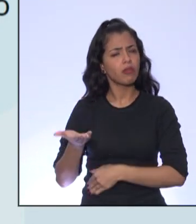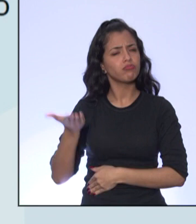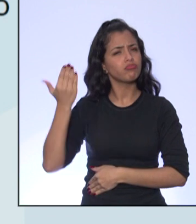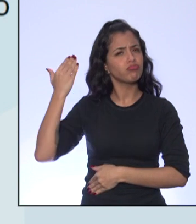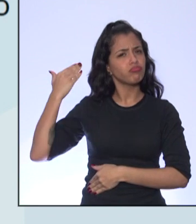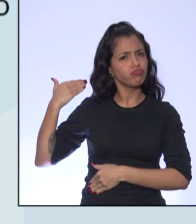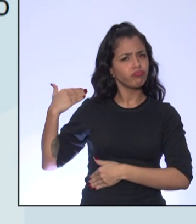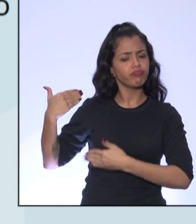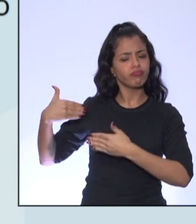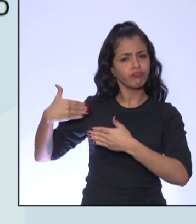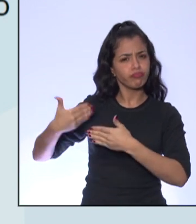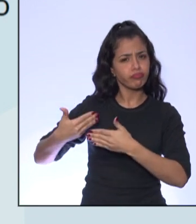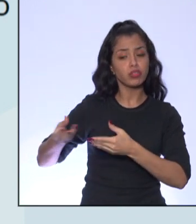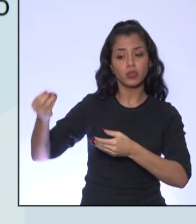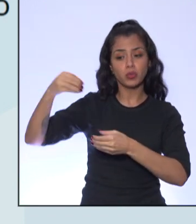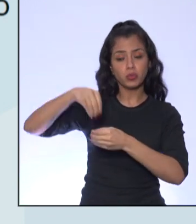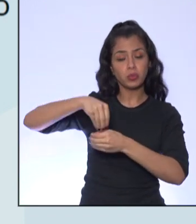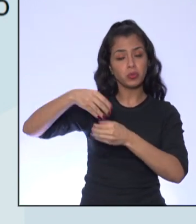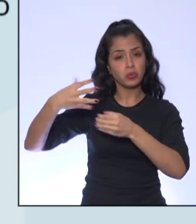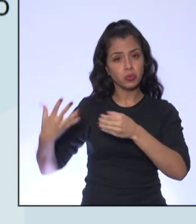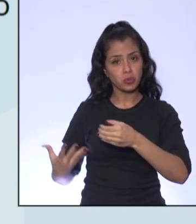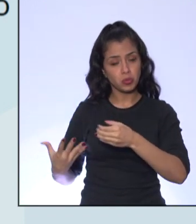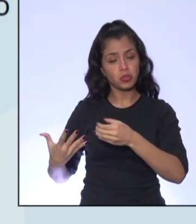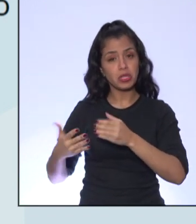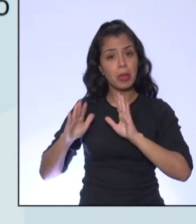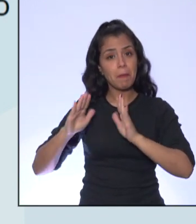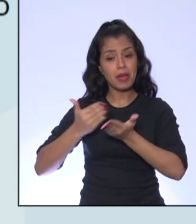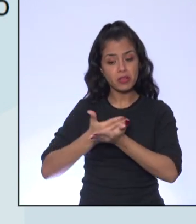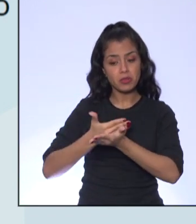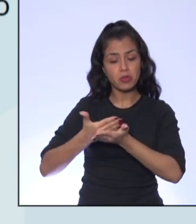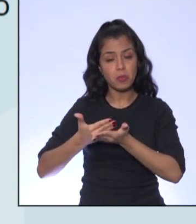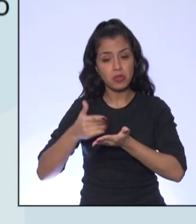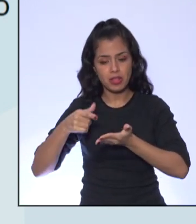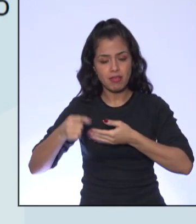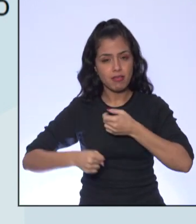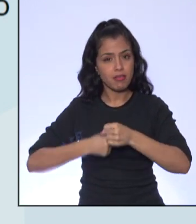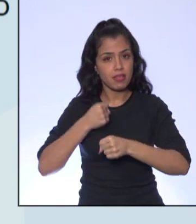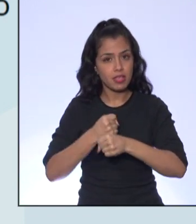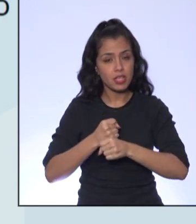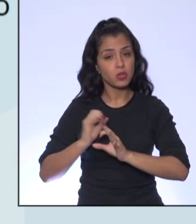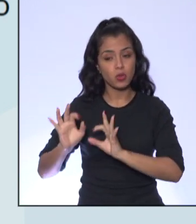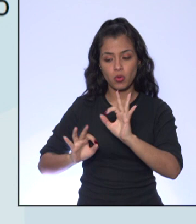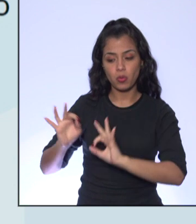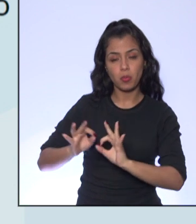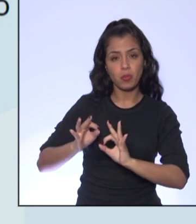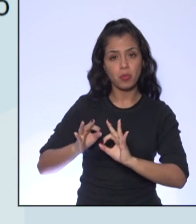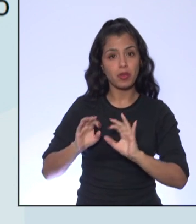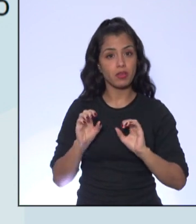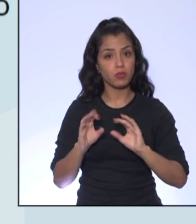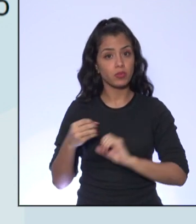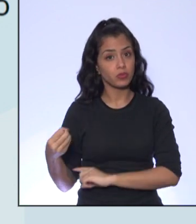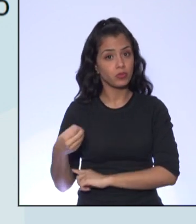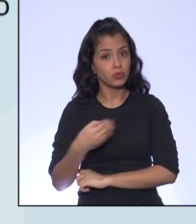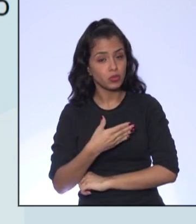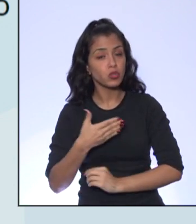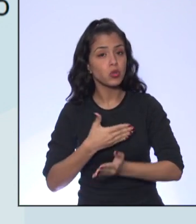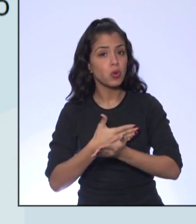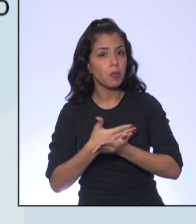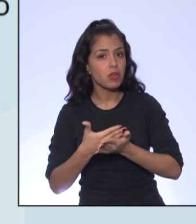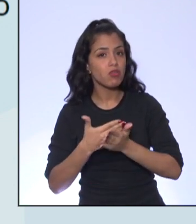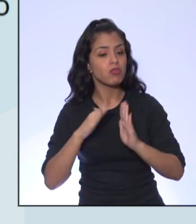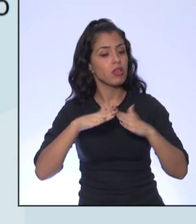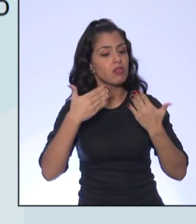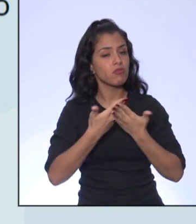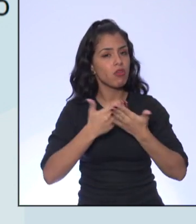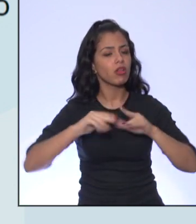há um tempo, mas que desde esse ano, com o programa Inova Educação, passou a contemplar todas as escolas da rede.